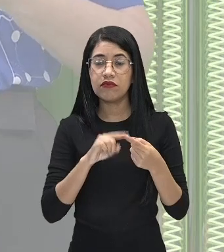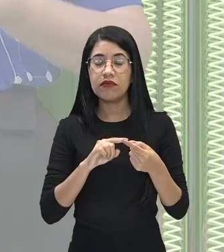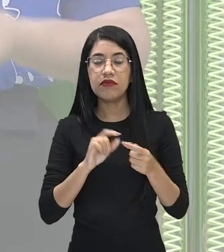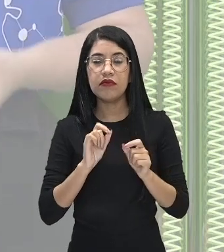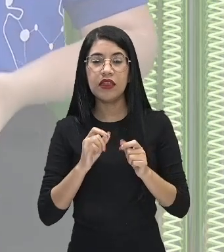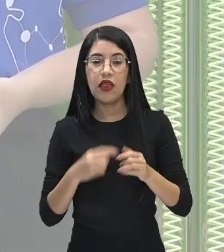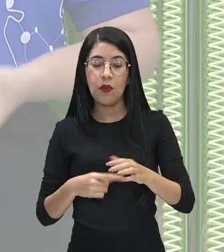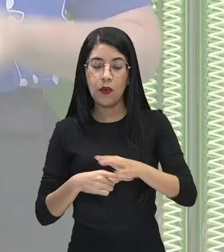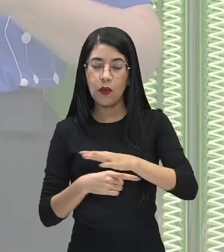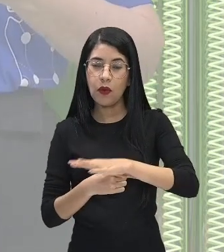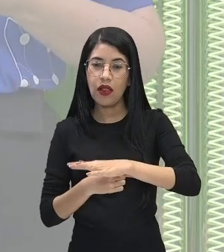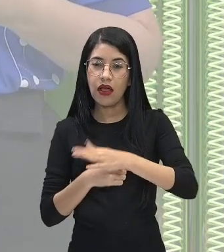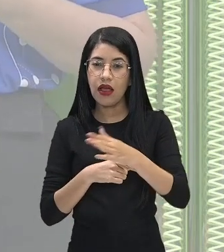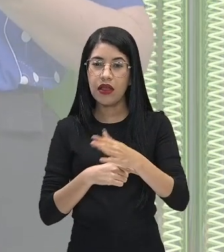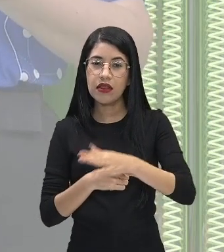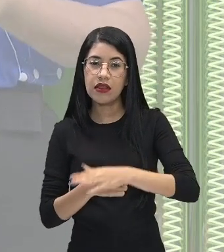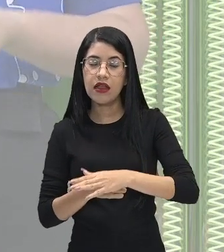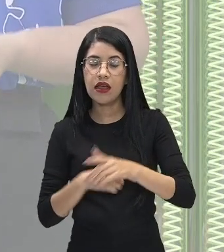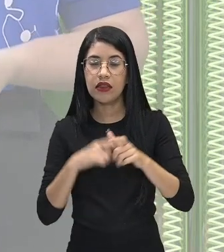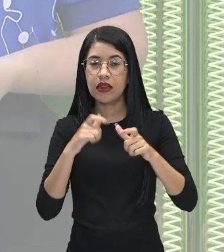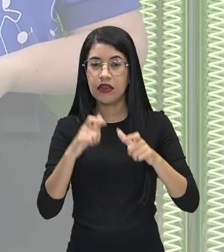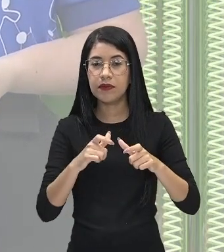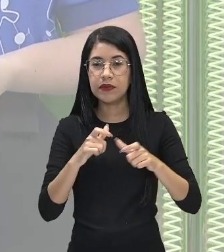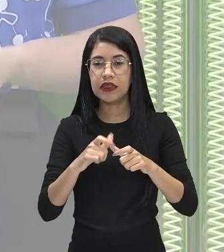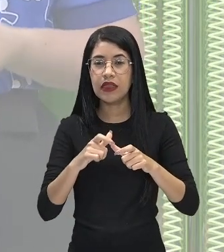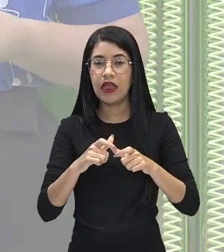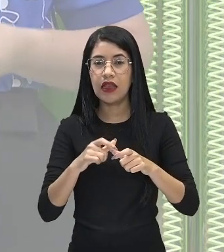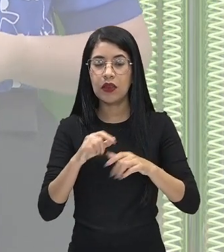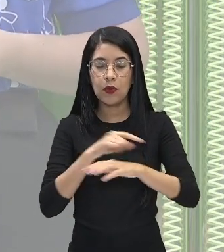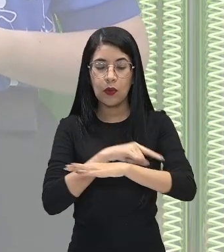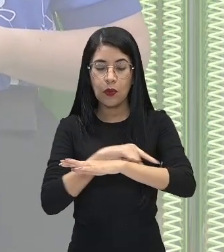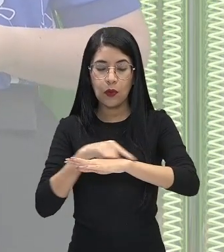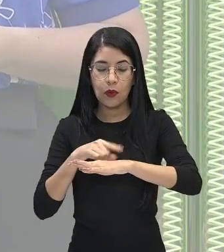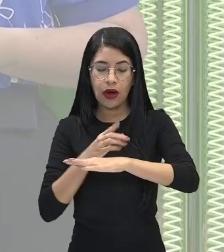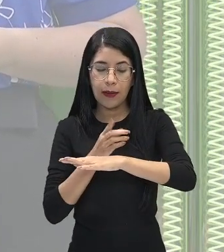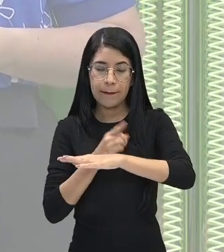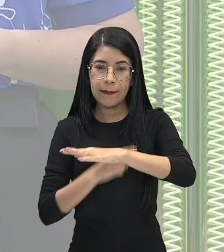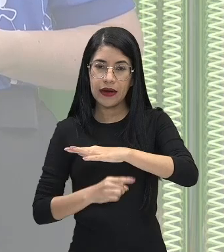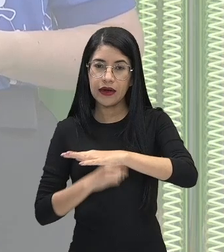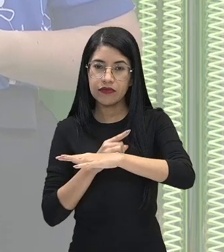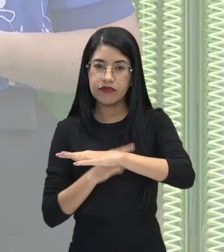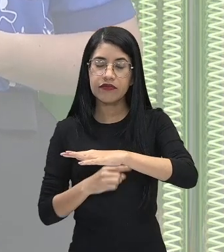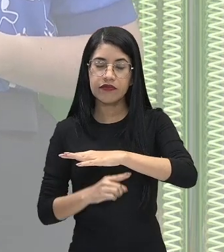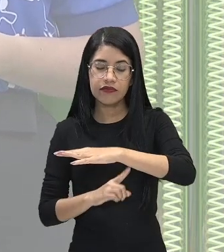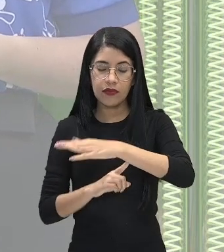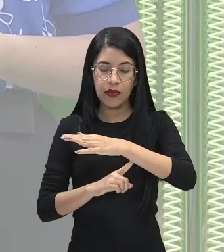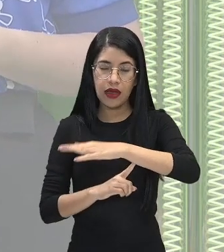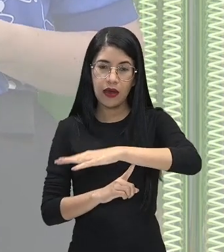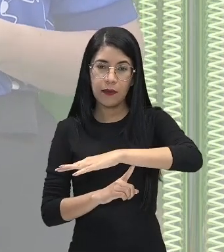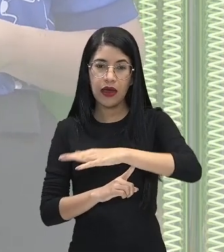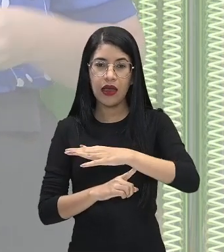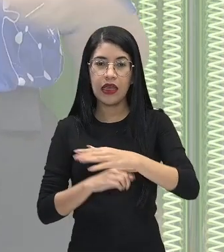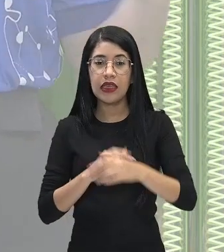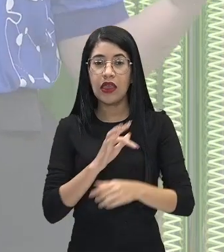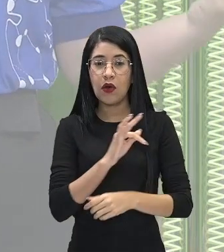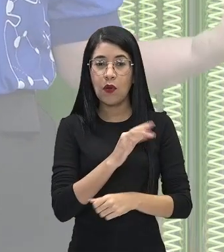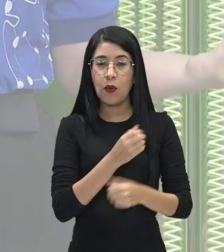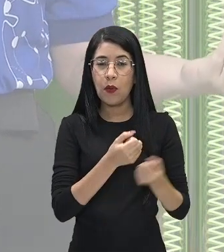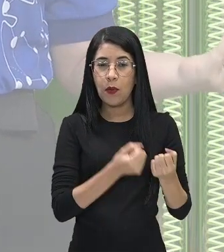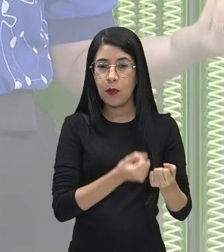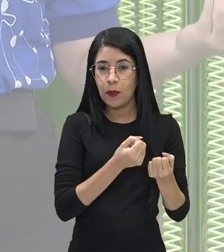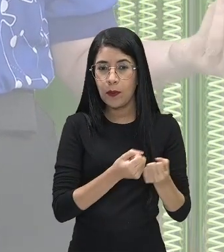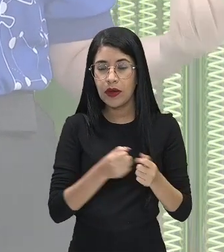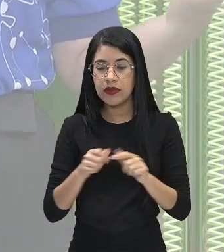ponto de suporte, né, ele está localizado bem no meio entre a força resistente, que é o peso aqui, né, e a